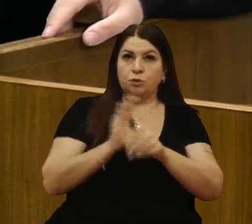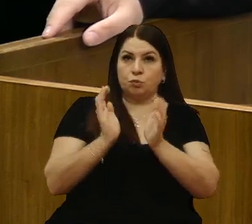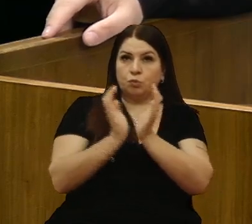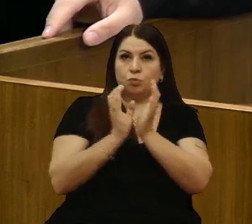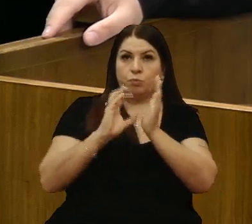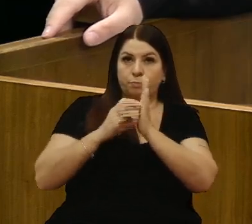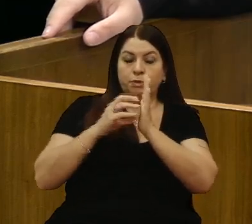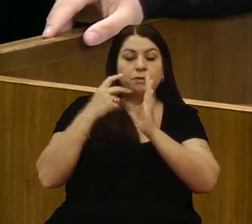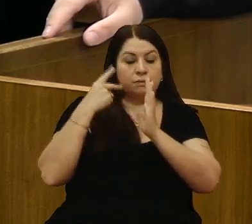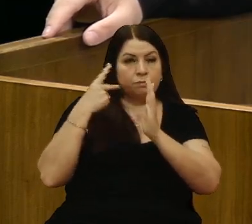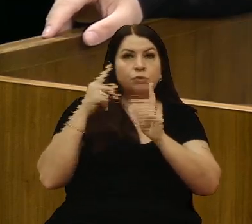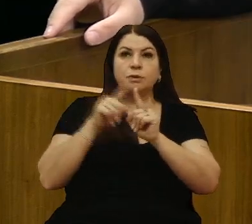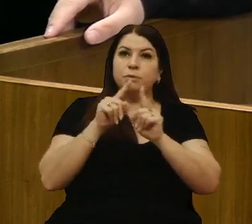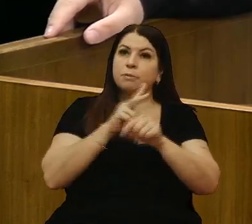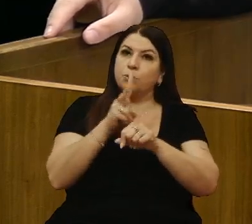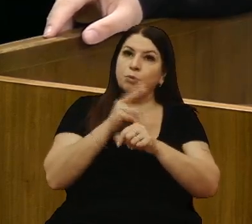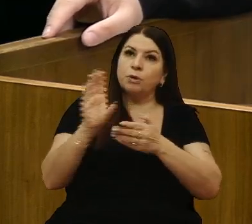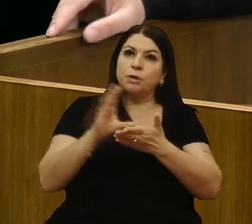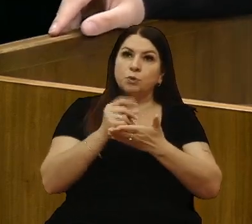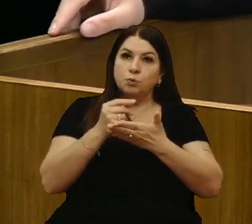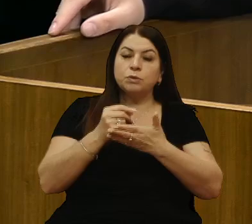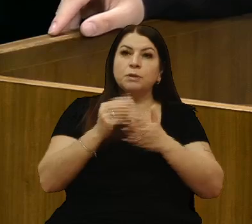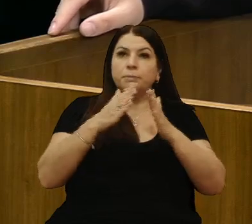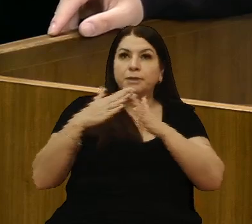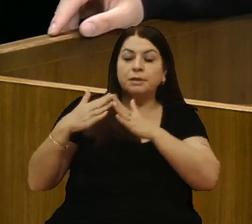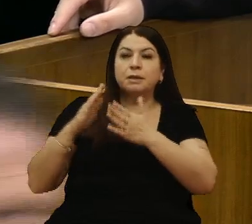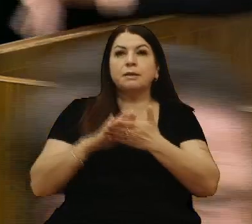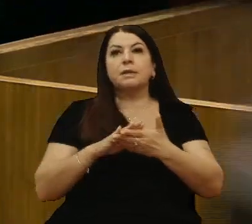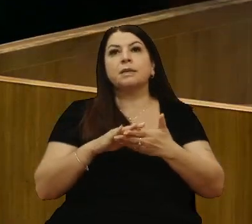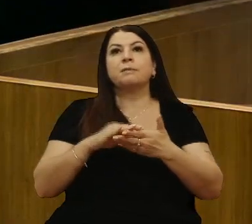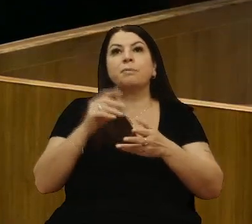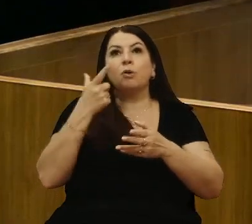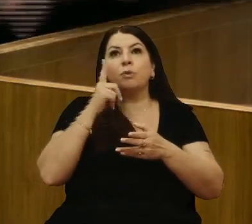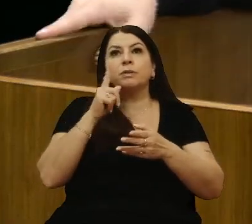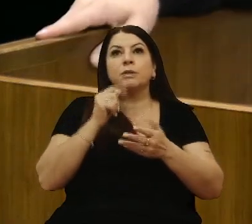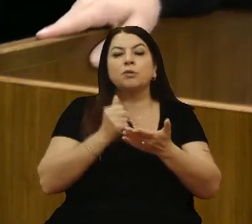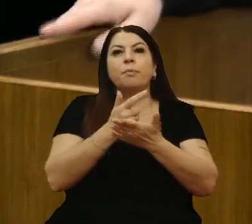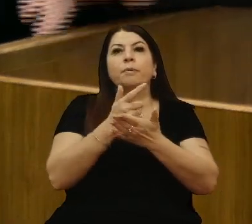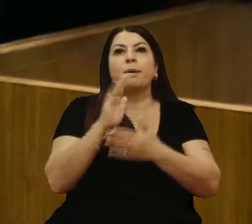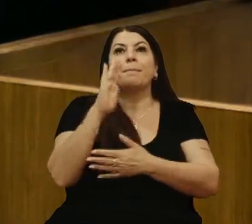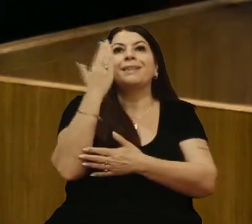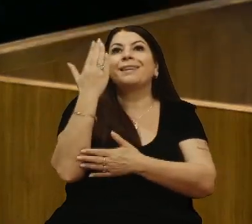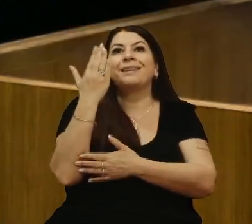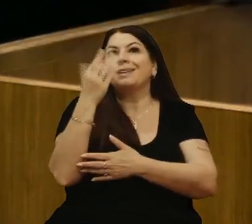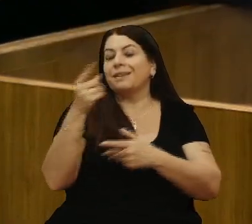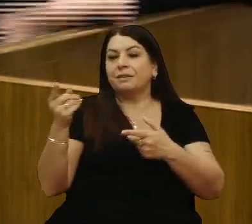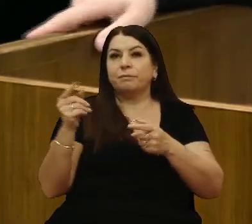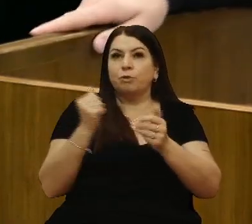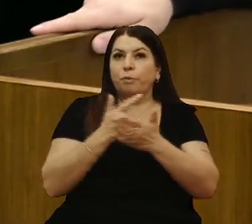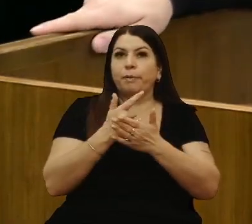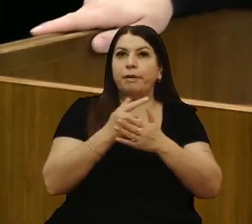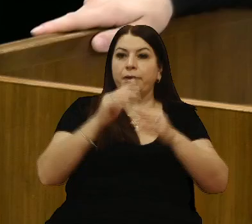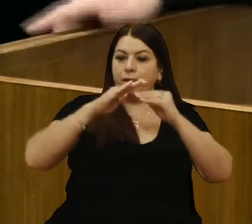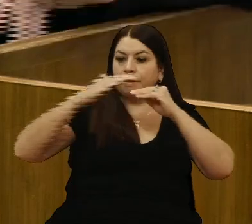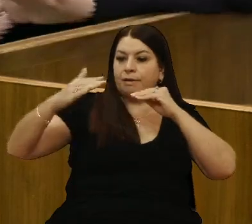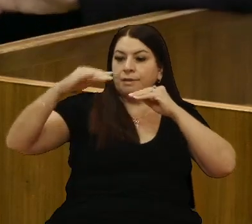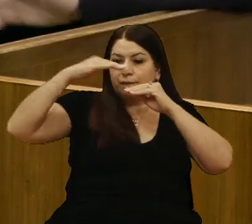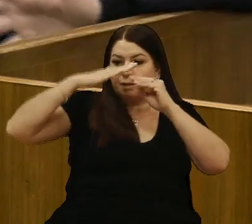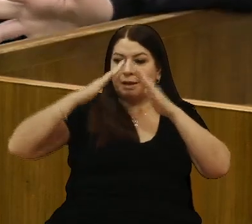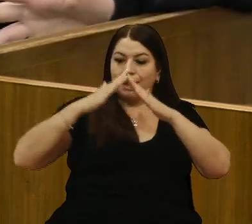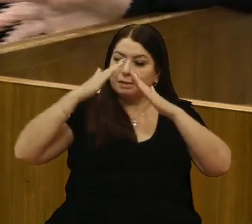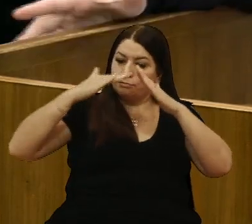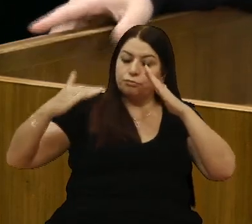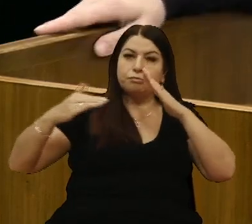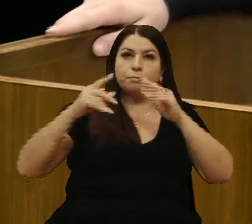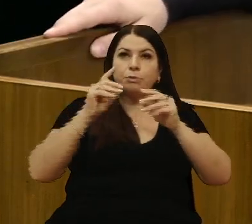ajudaria na busca de recursos para habitação, para poder comprar madeira que fosse, para poder comprar telha, para comprar coisas